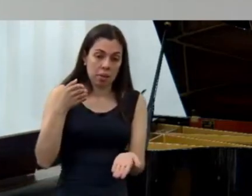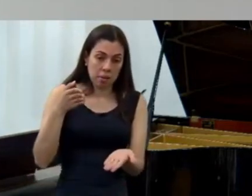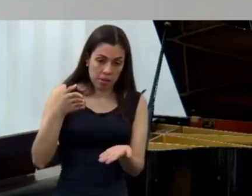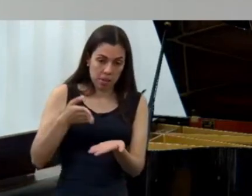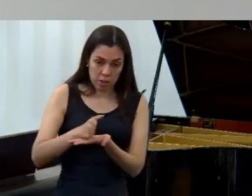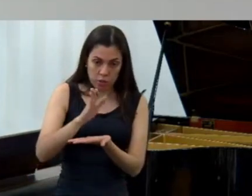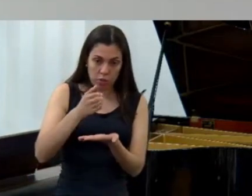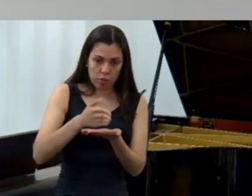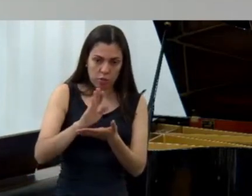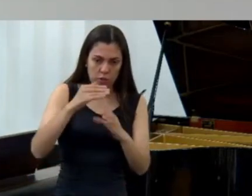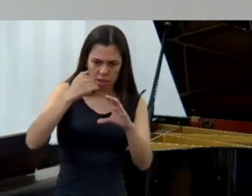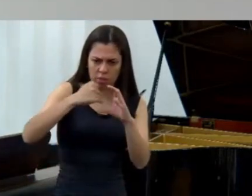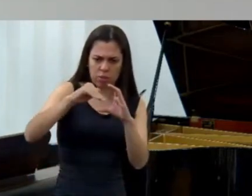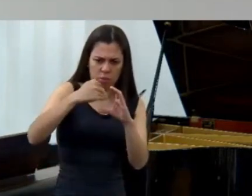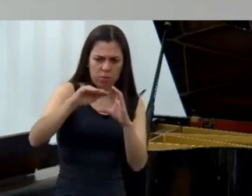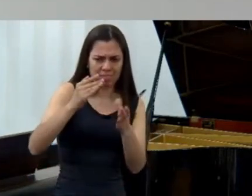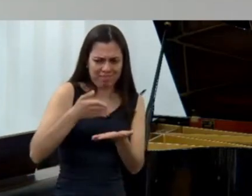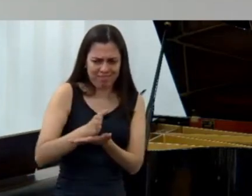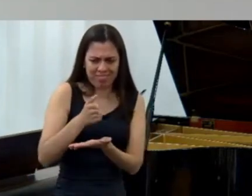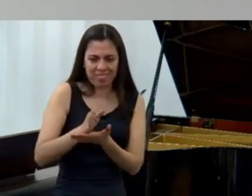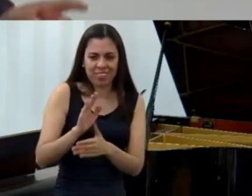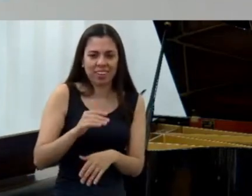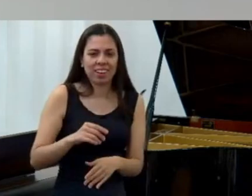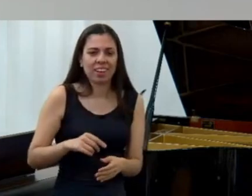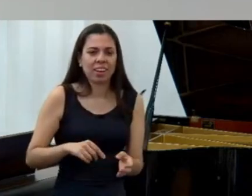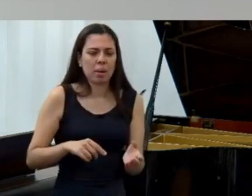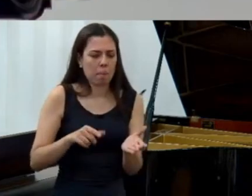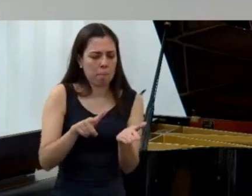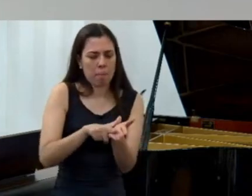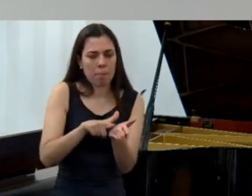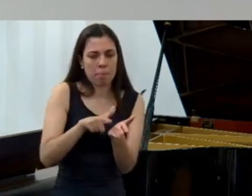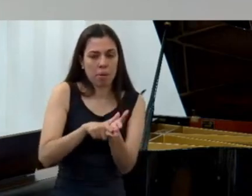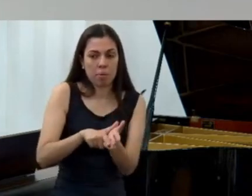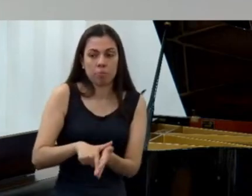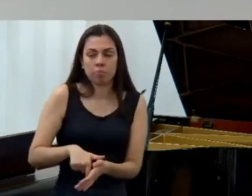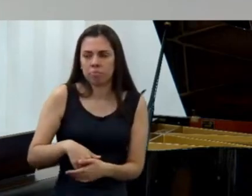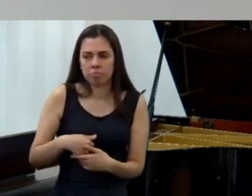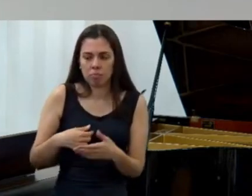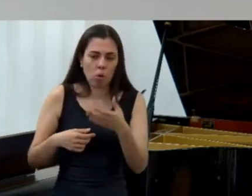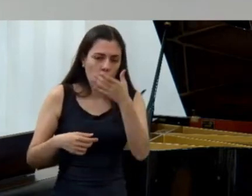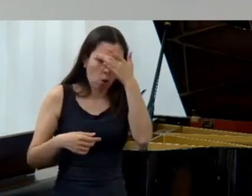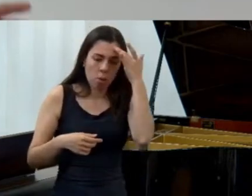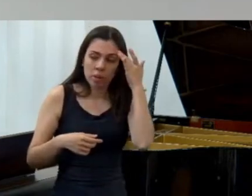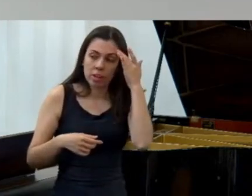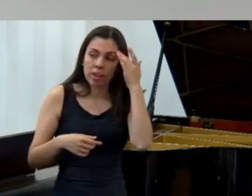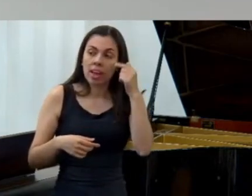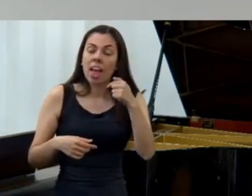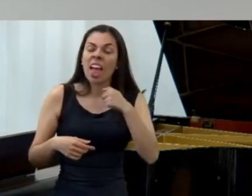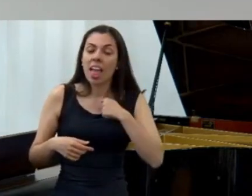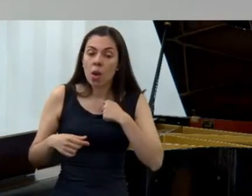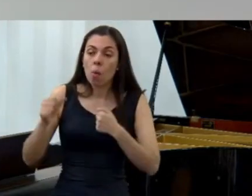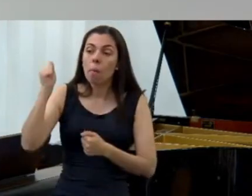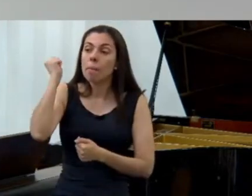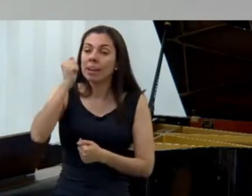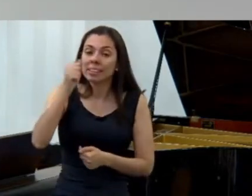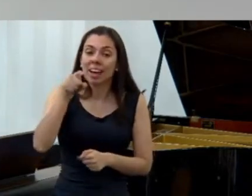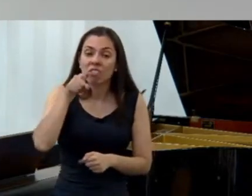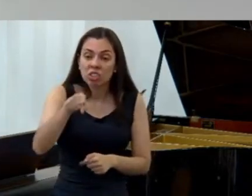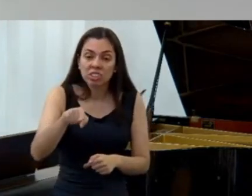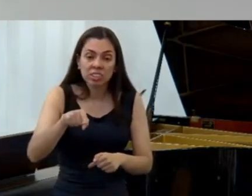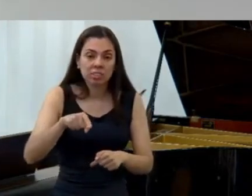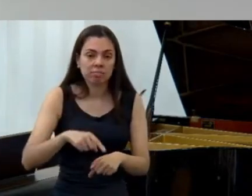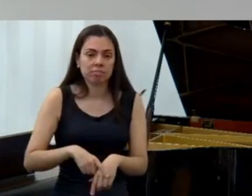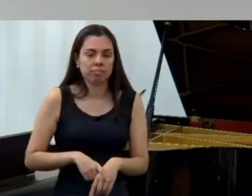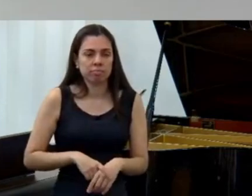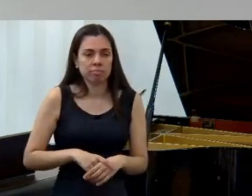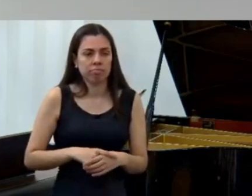cabeça. Eu vou te matar. E vai acontecer com você a mesma coisa que aconteceu com os profetas de Baal. Versículo 3 diz